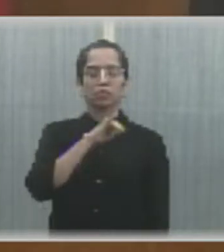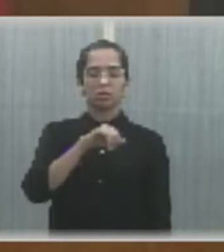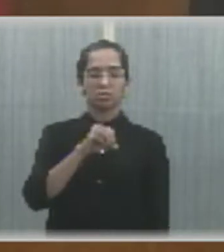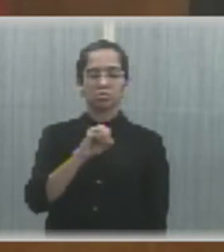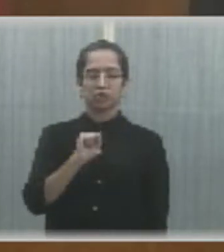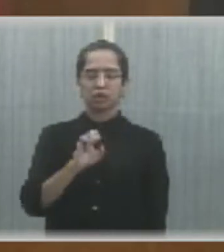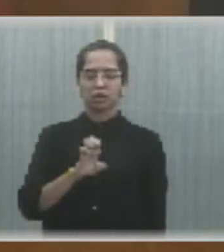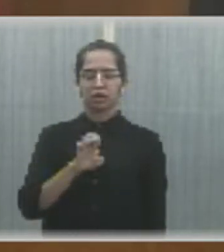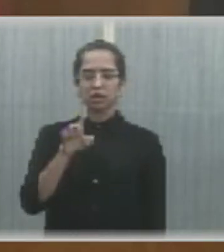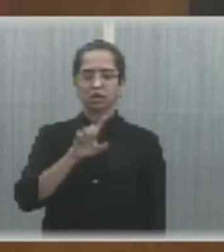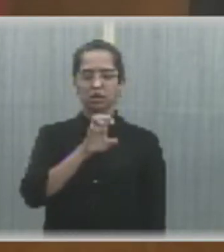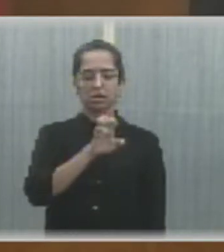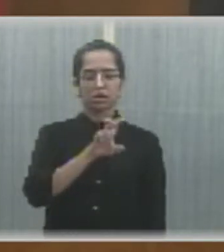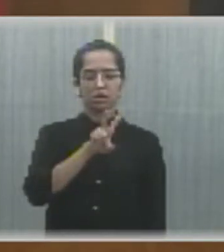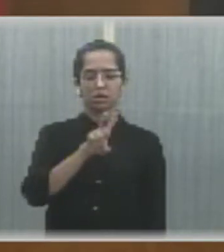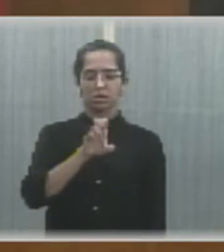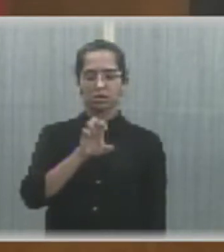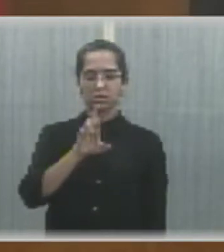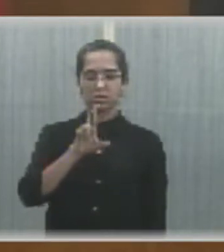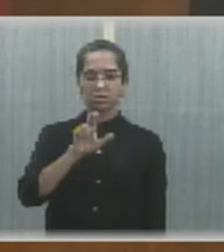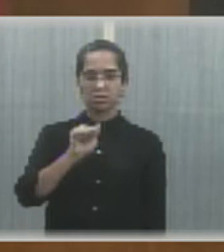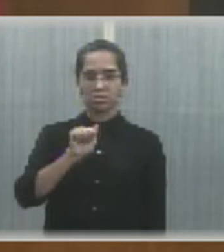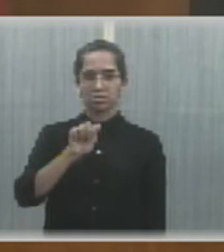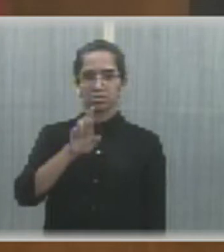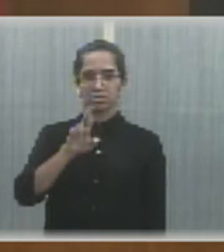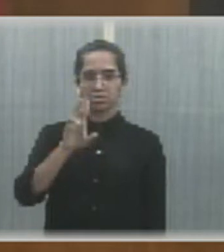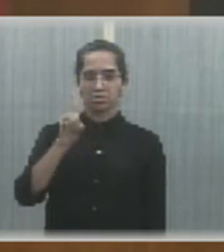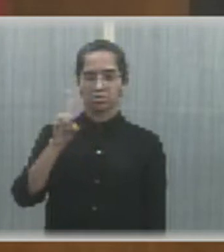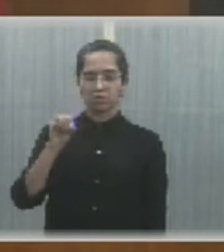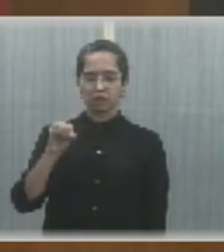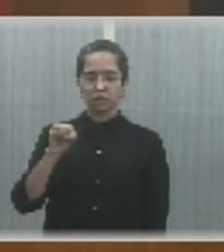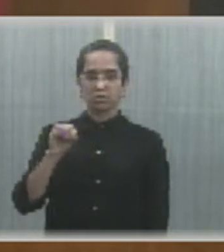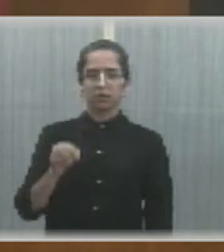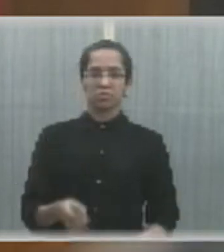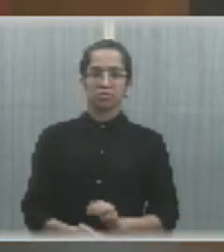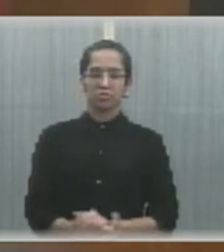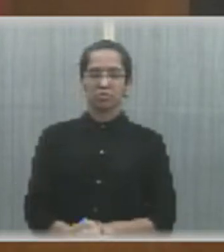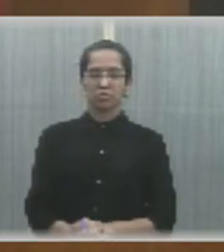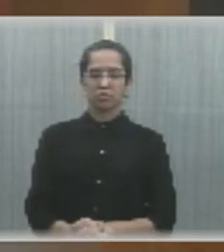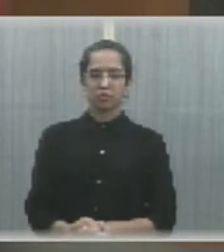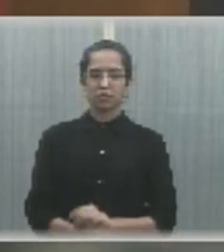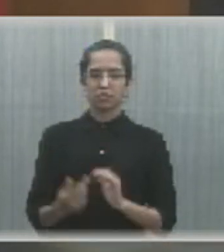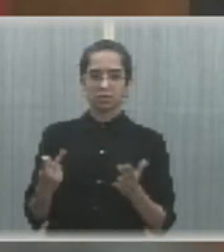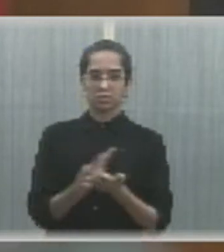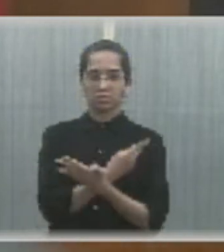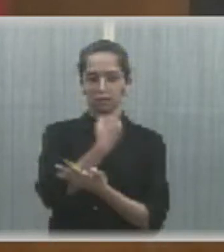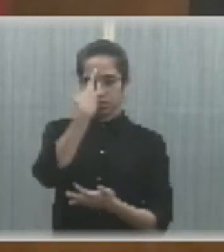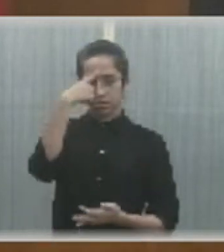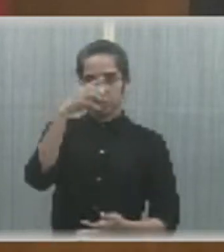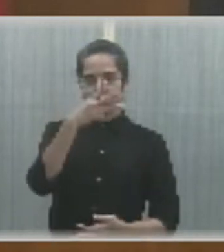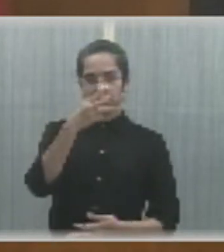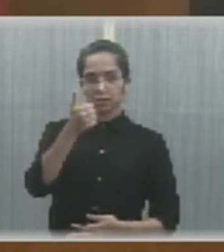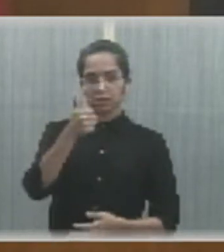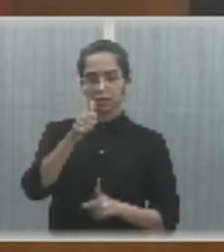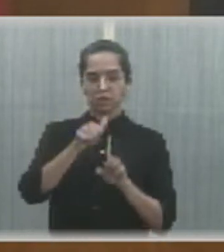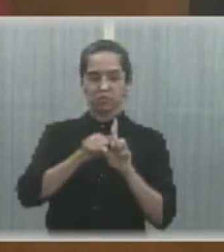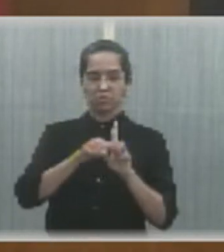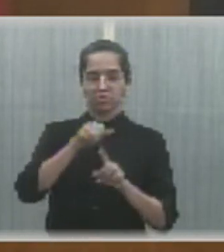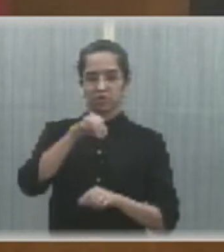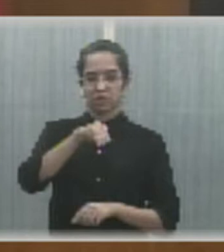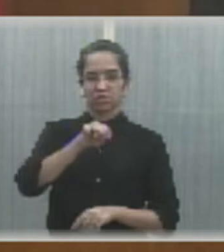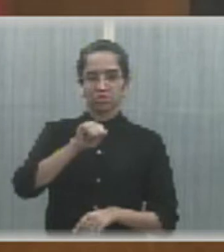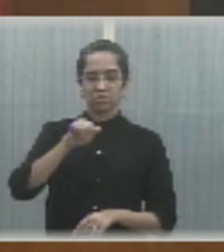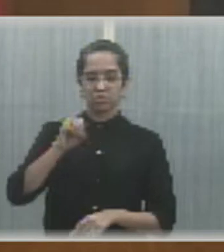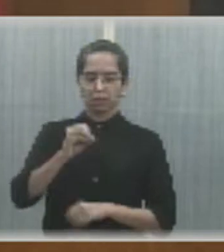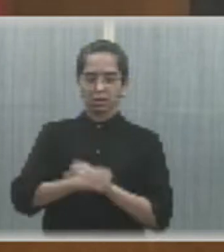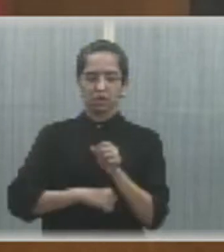do engenheiro agrônomo senhor José Everardo Moraes de Oliveira, ocorrido no dia 31 de maio